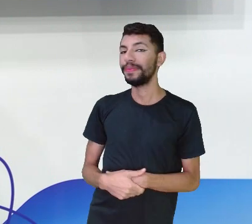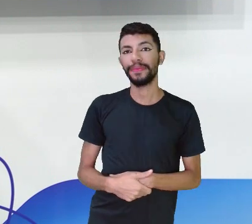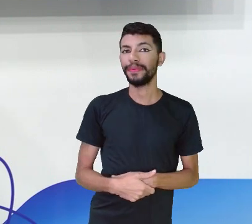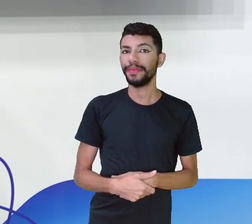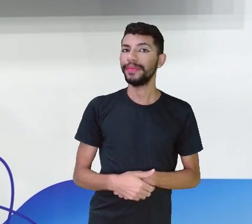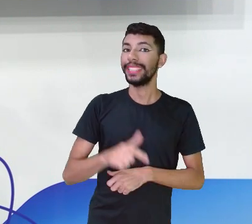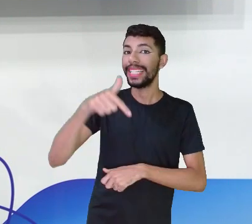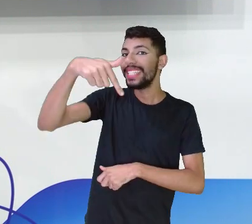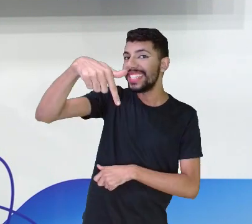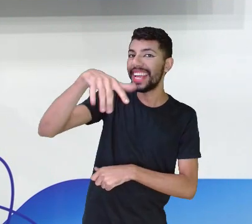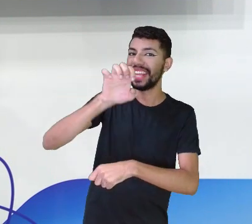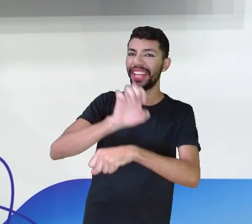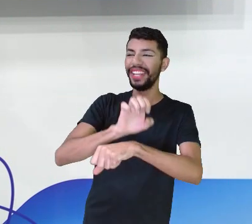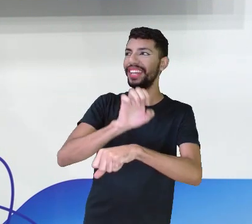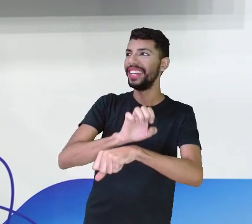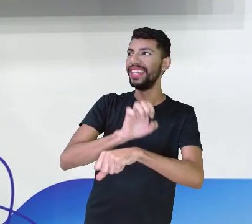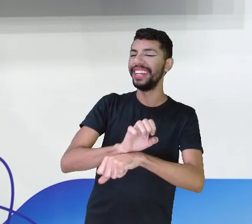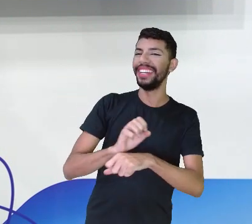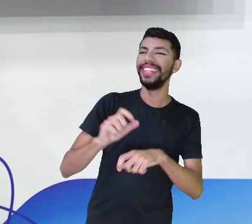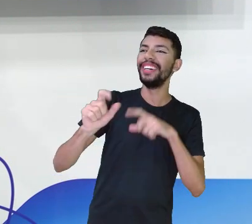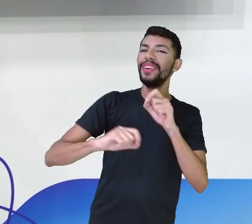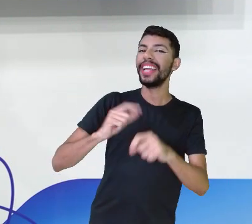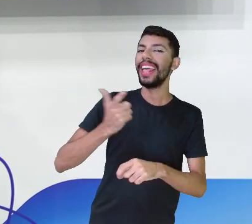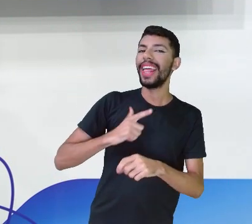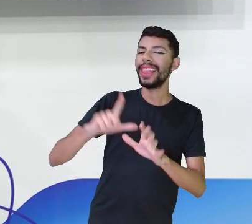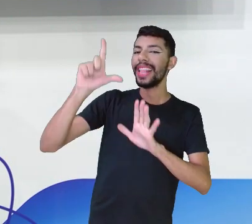7 estados. Menos estados que a